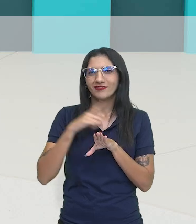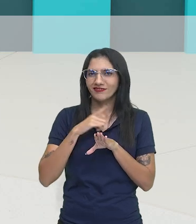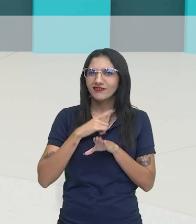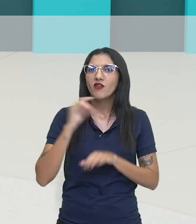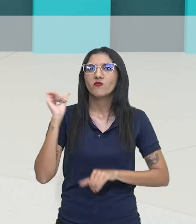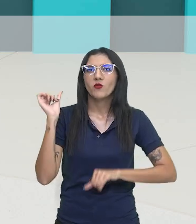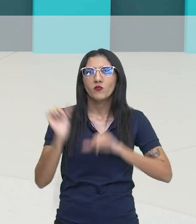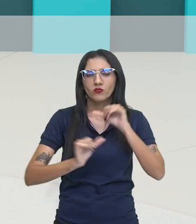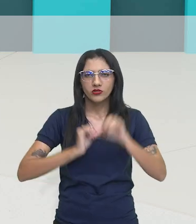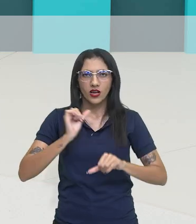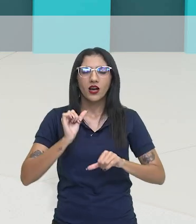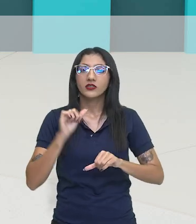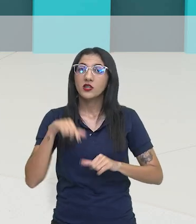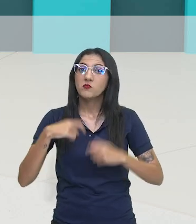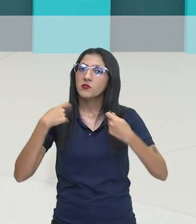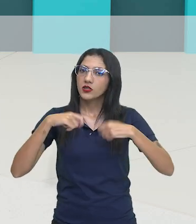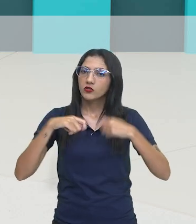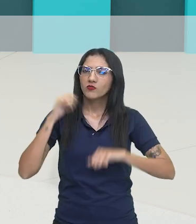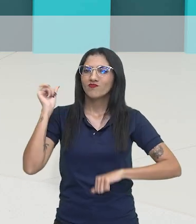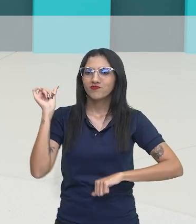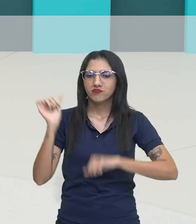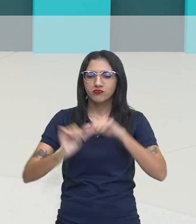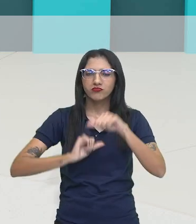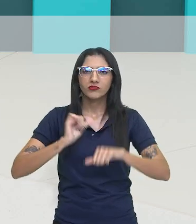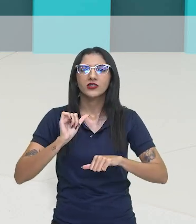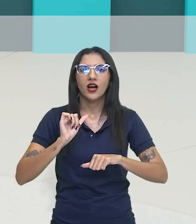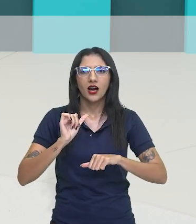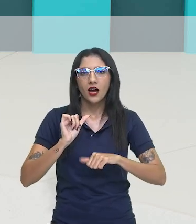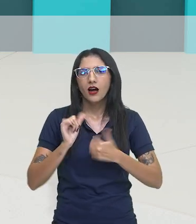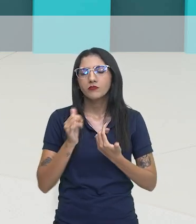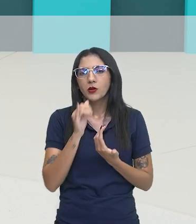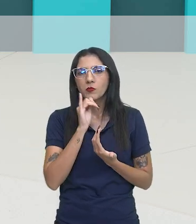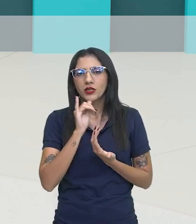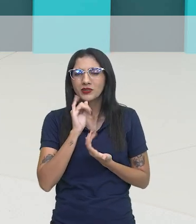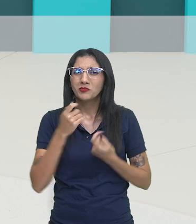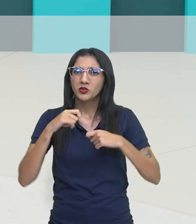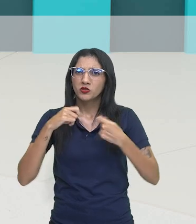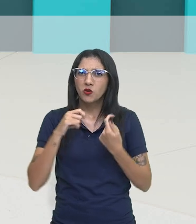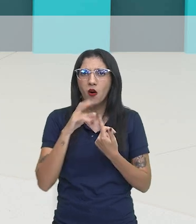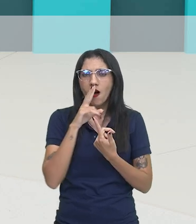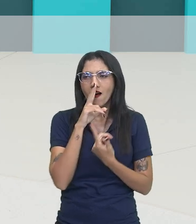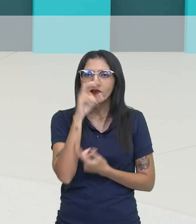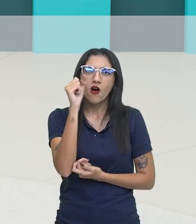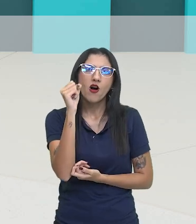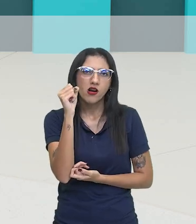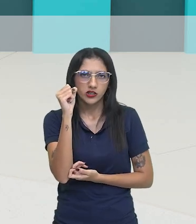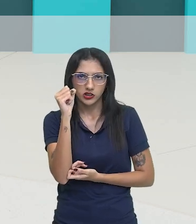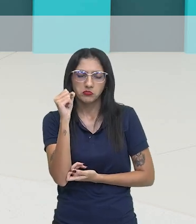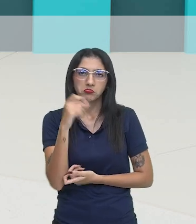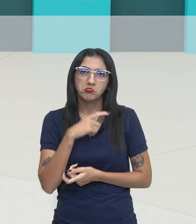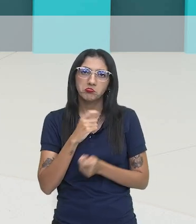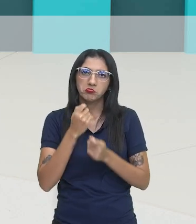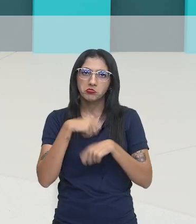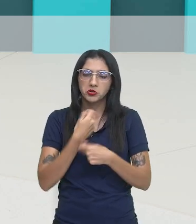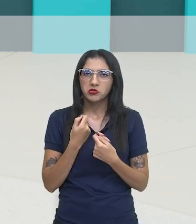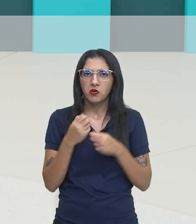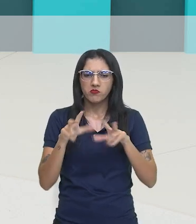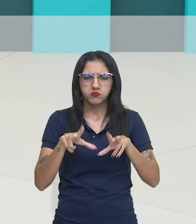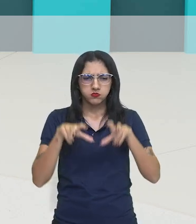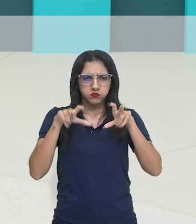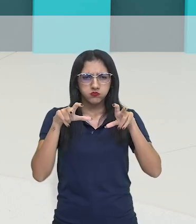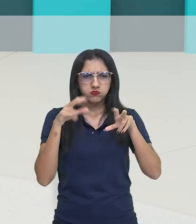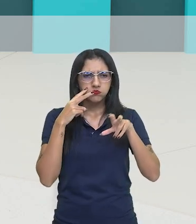Ele precisou ser alterado, ele precisou ficar mais forte, com isso também mais